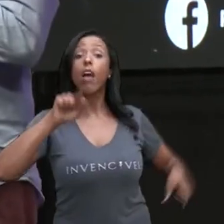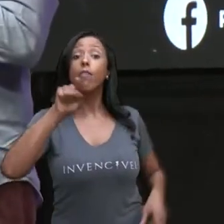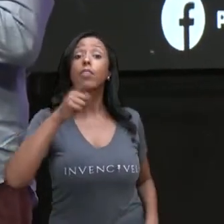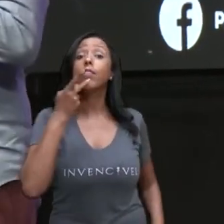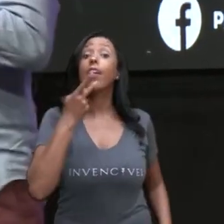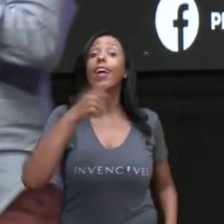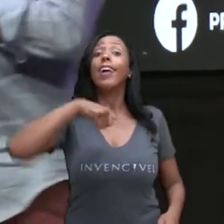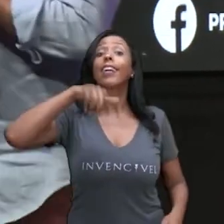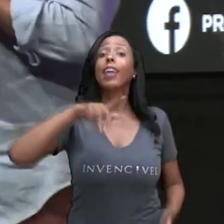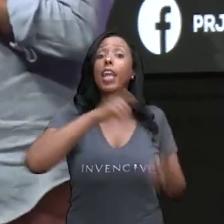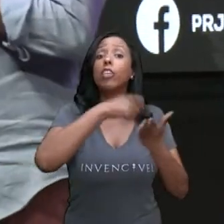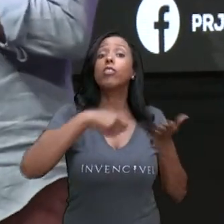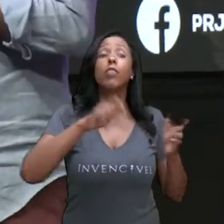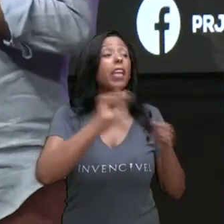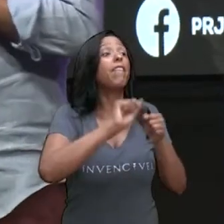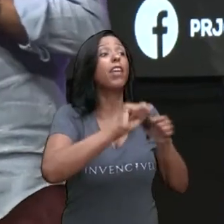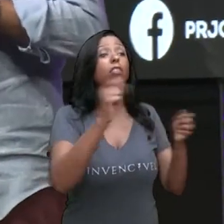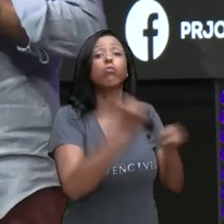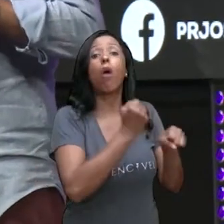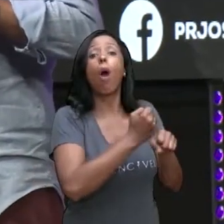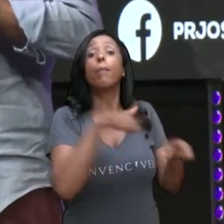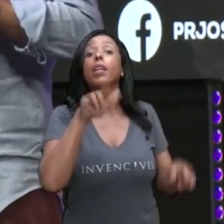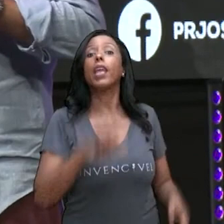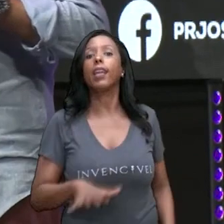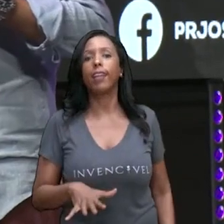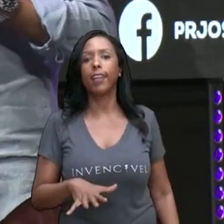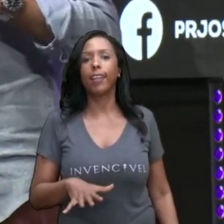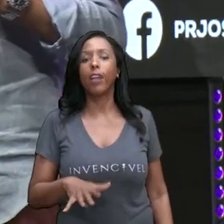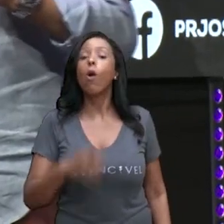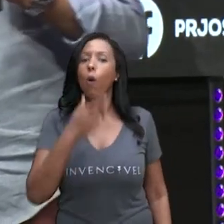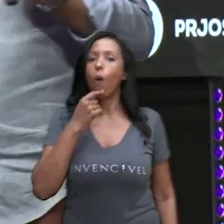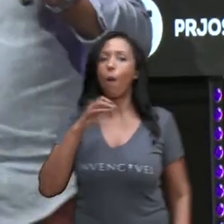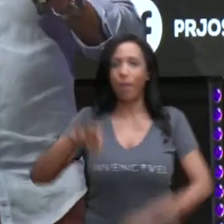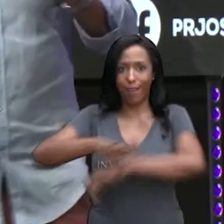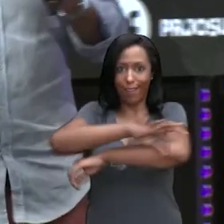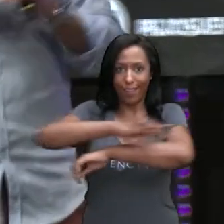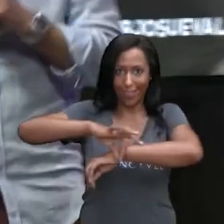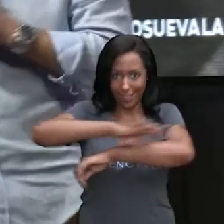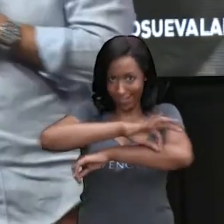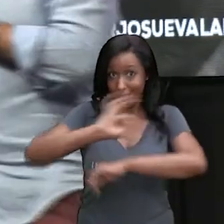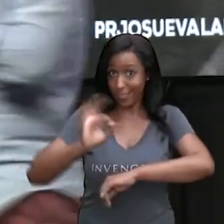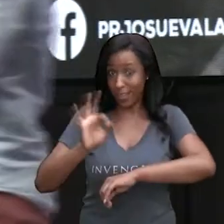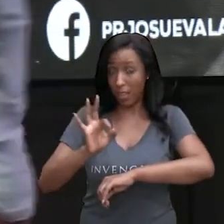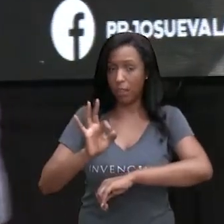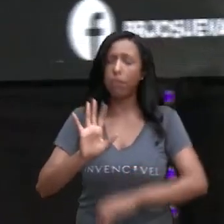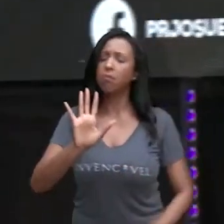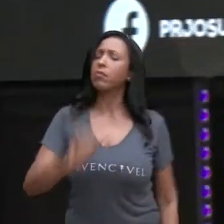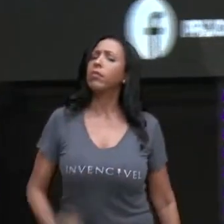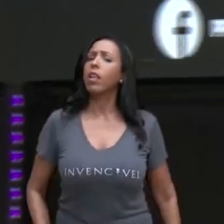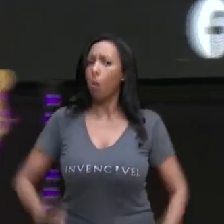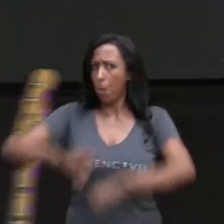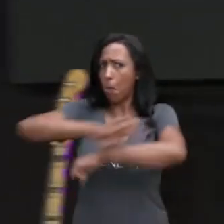piso? Ele bota azulejo? Não, ele só projetou. A Bíblia teve um